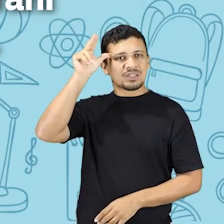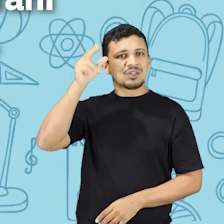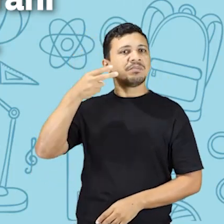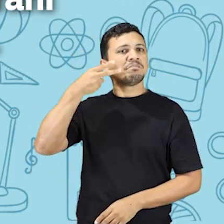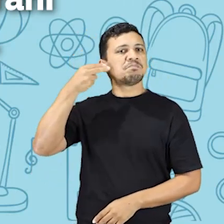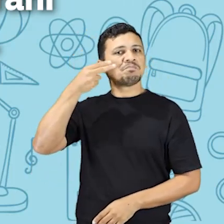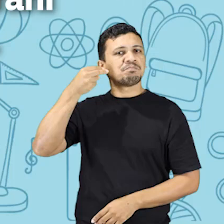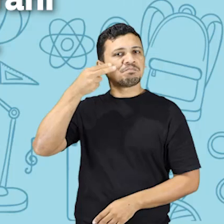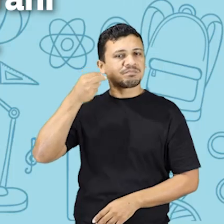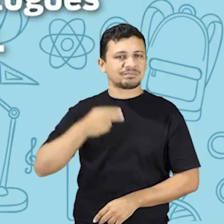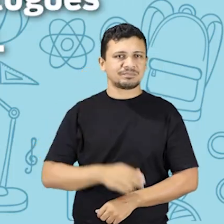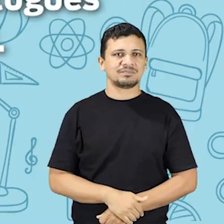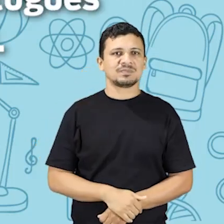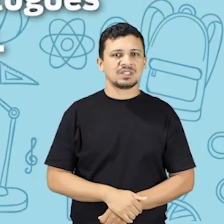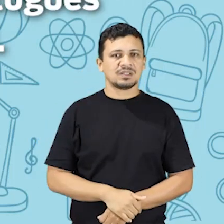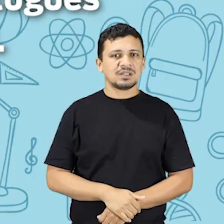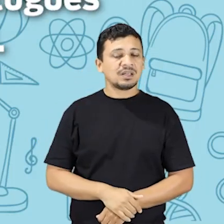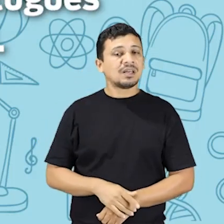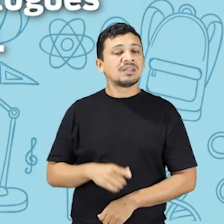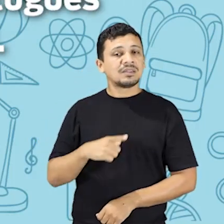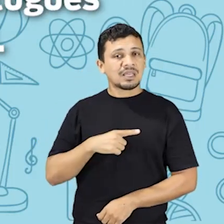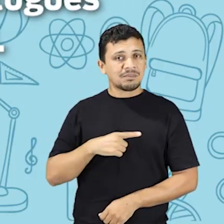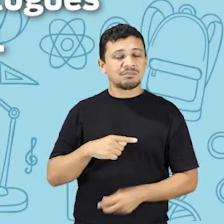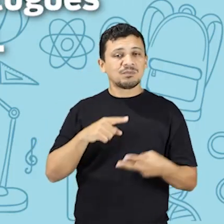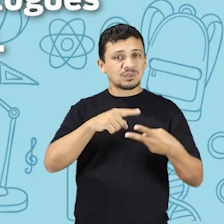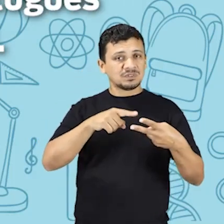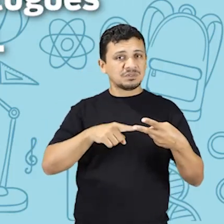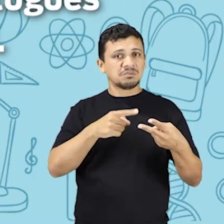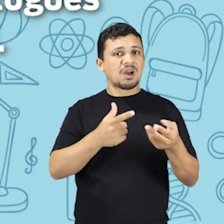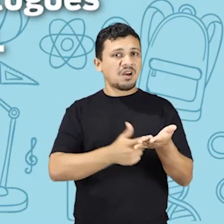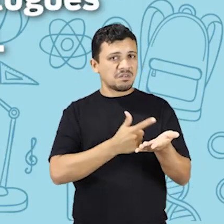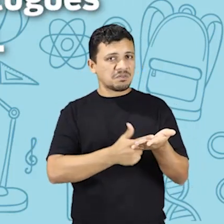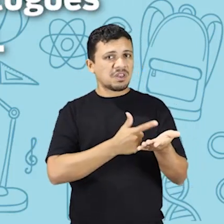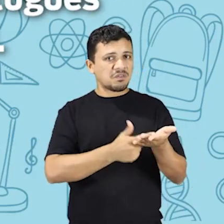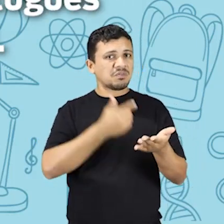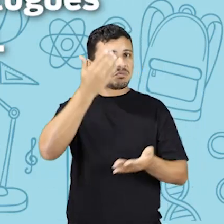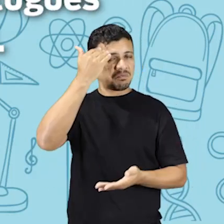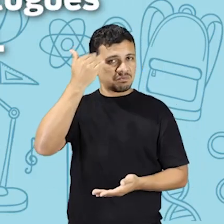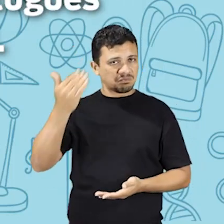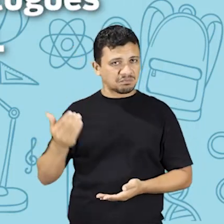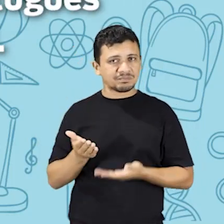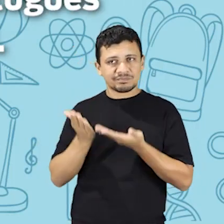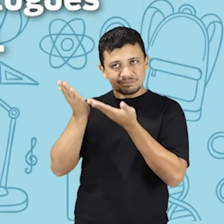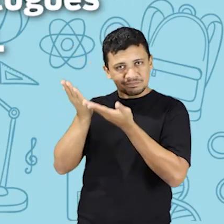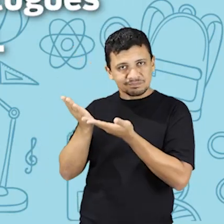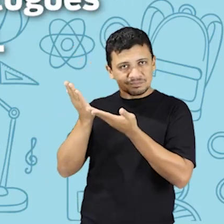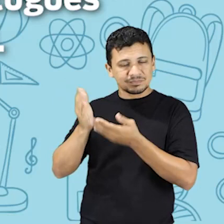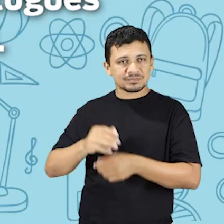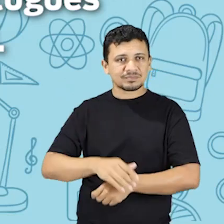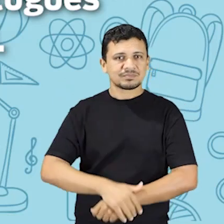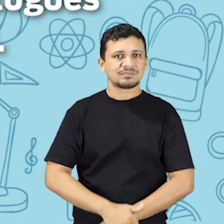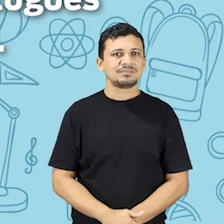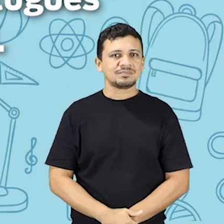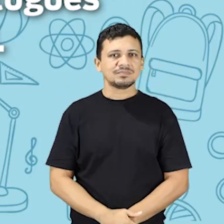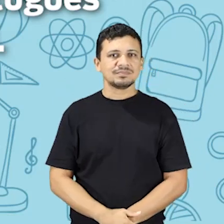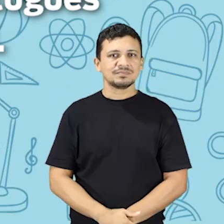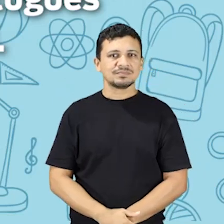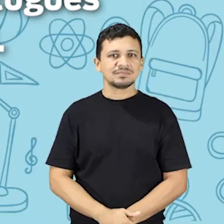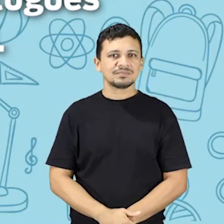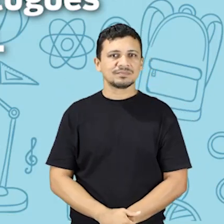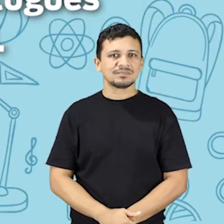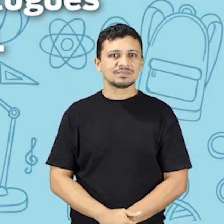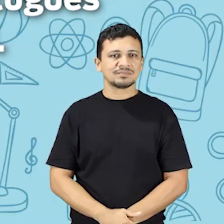NEEM Porã. Duas de suas obras mais conhecidas, A Ajuda do Saci e A Mulher que Virou